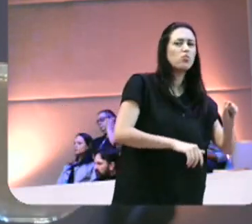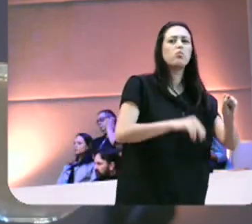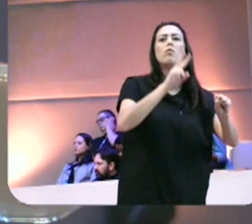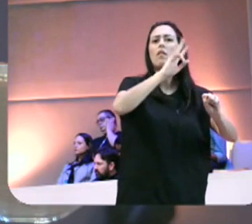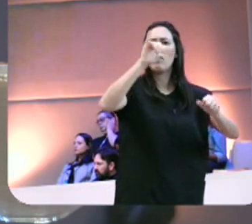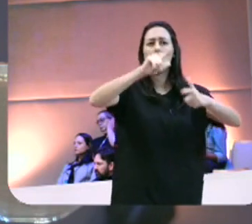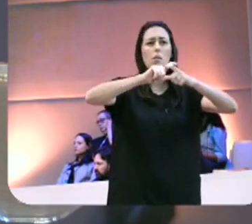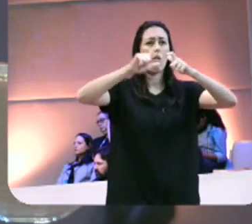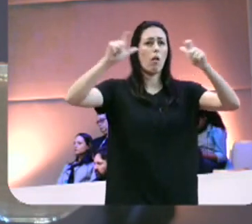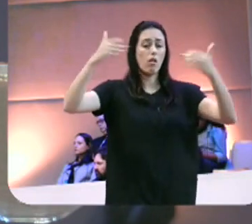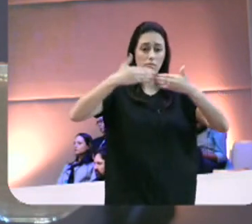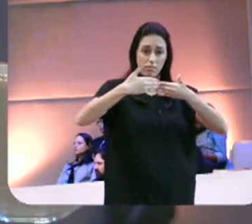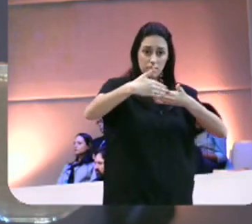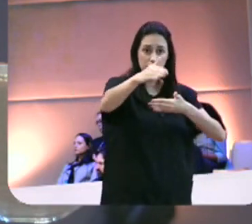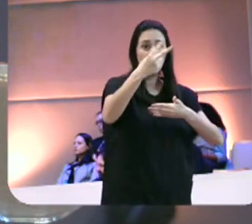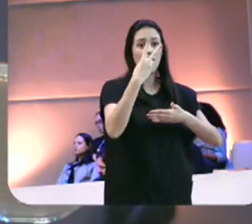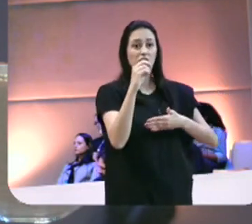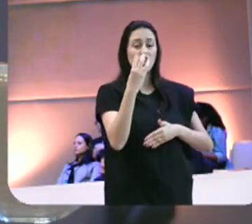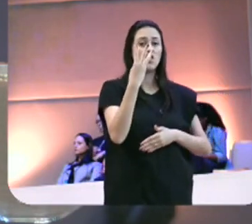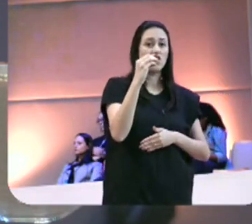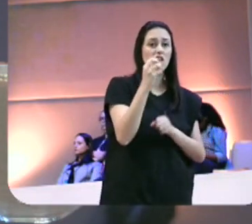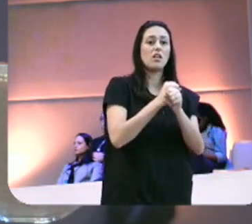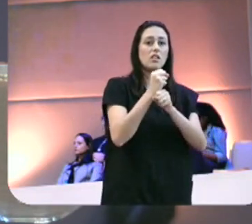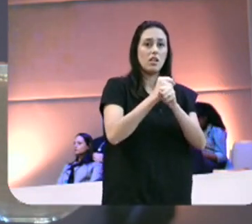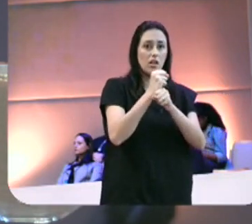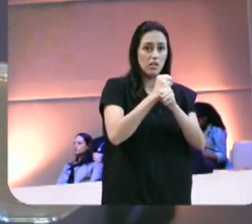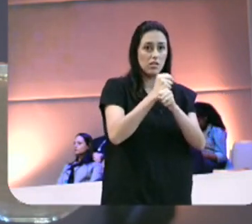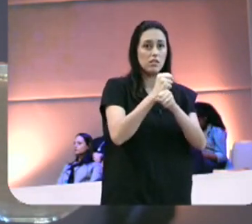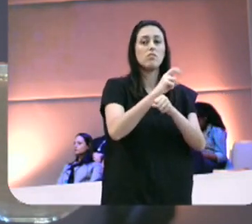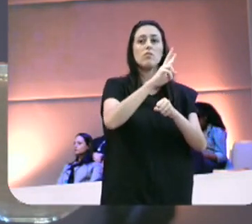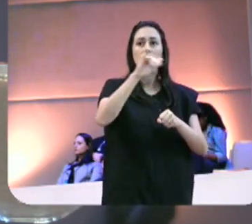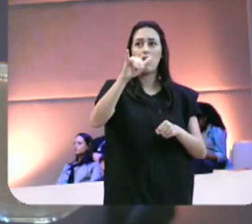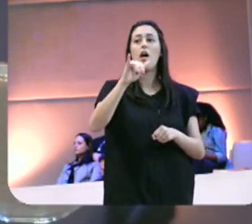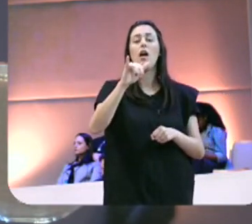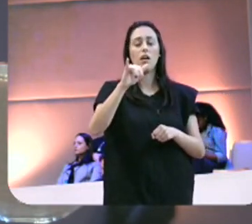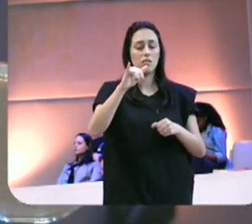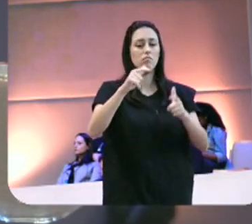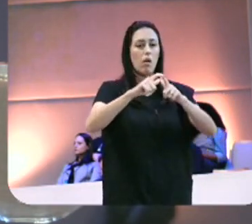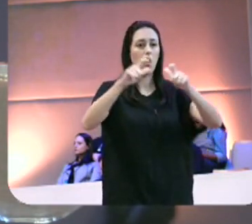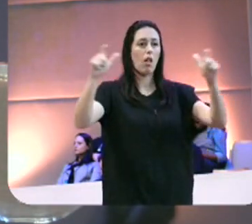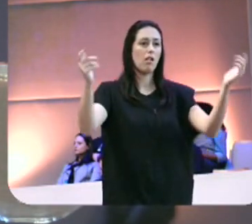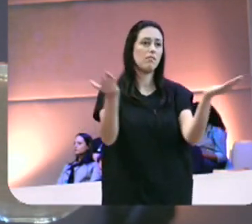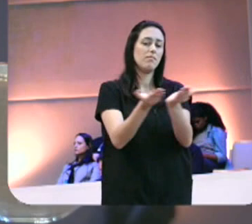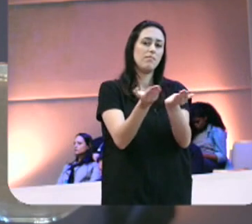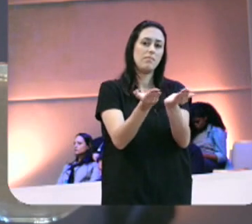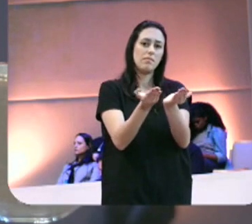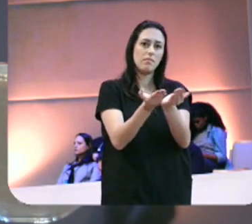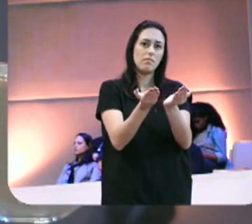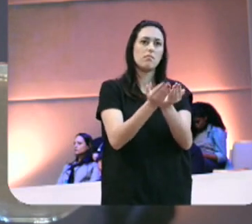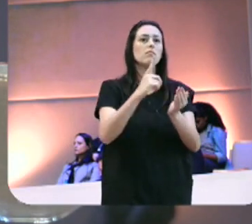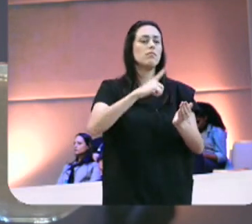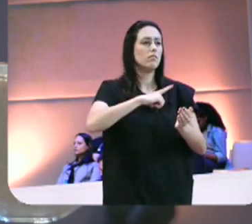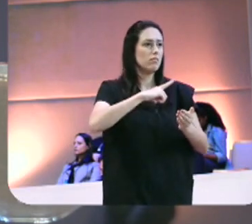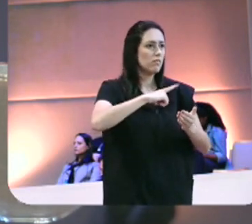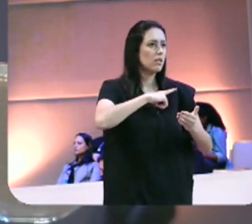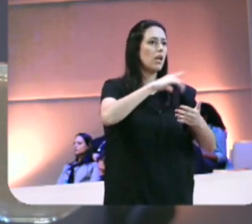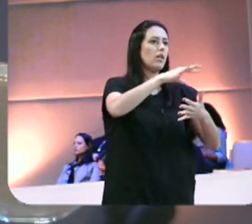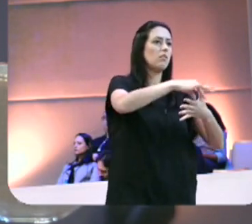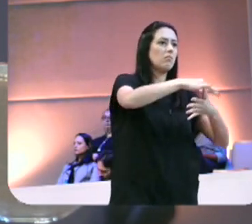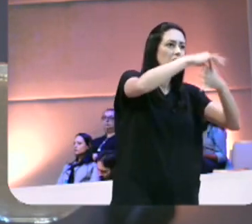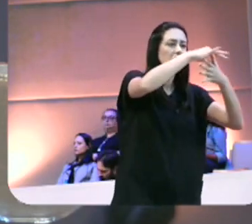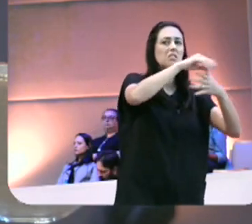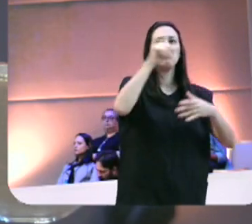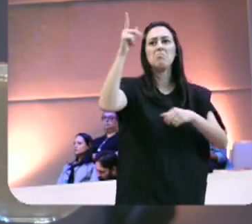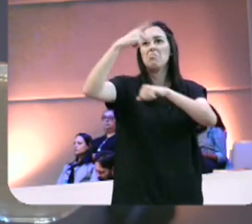que nos próximos 20 a 30 anos, os centros do cristianismo estarão nesses 3 lugares. E nós falaremos de líderes de Lagos, na